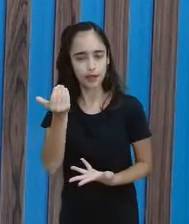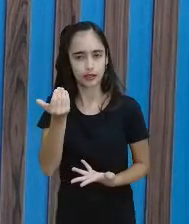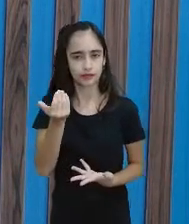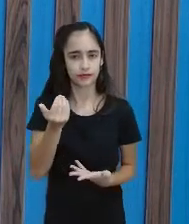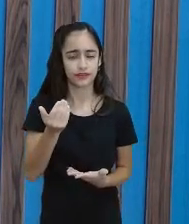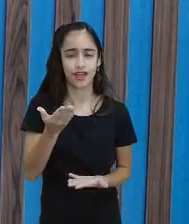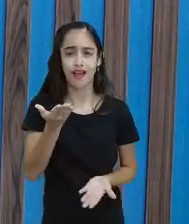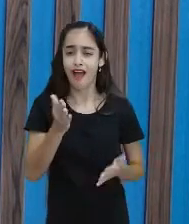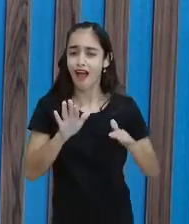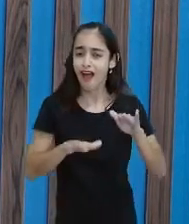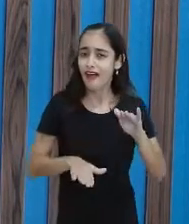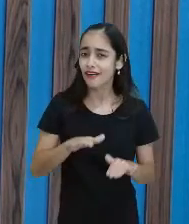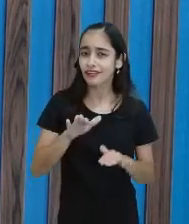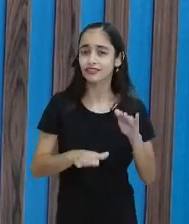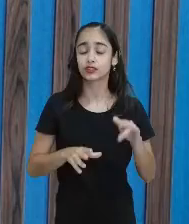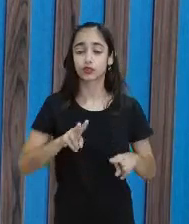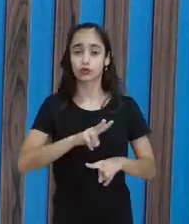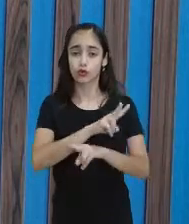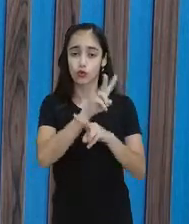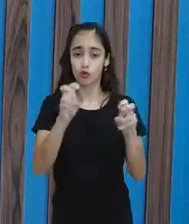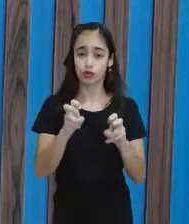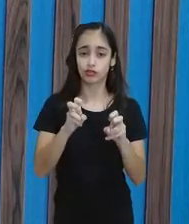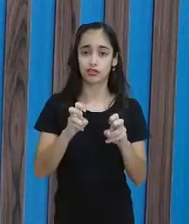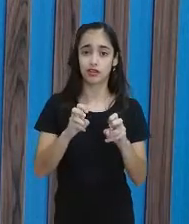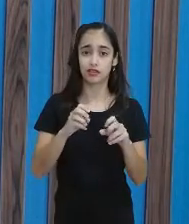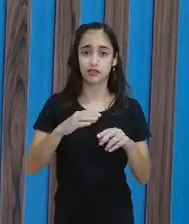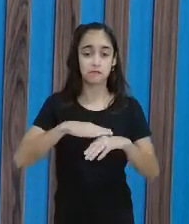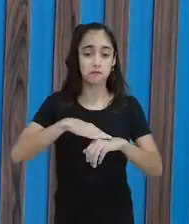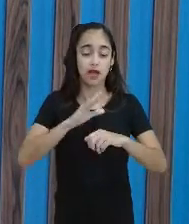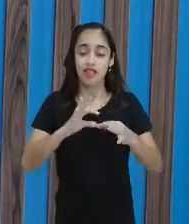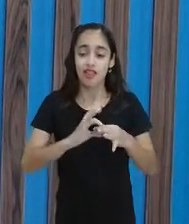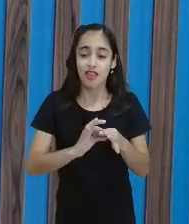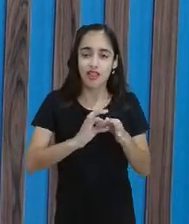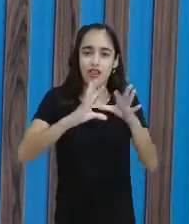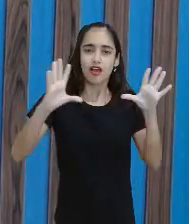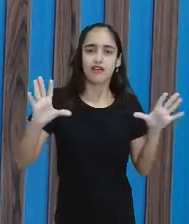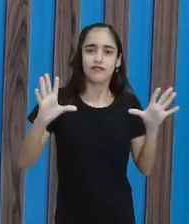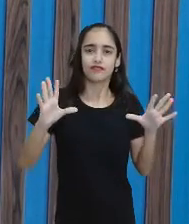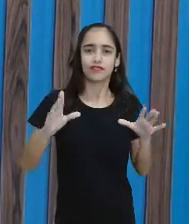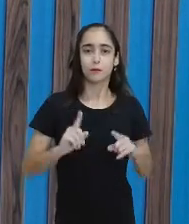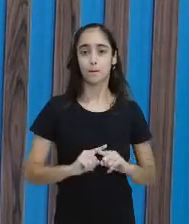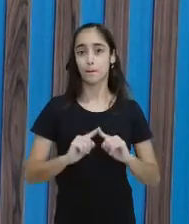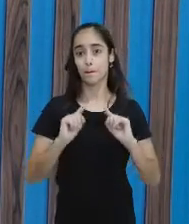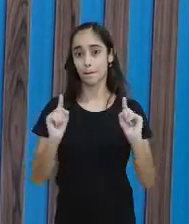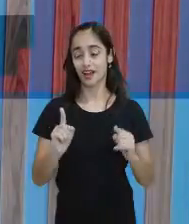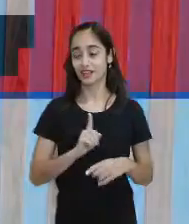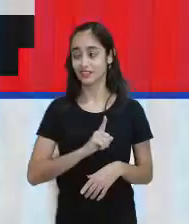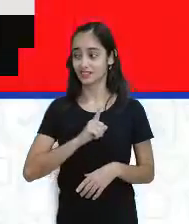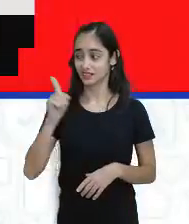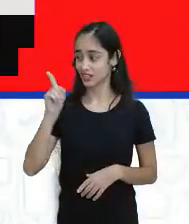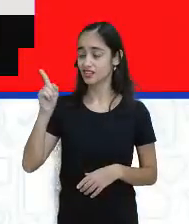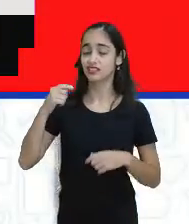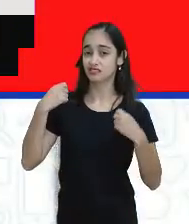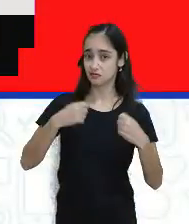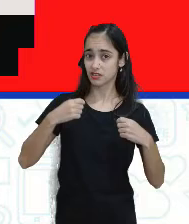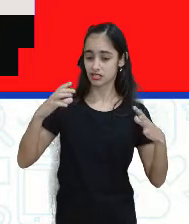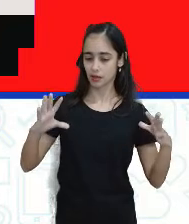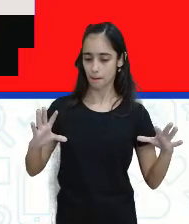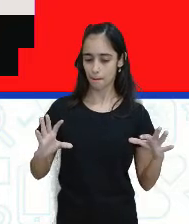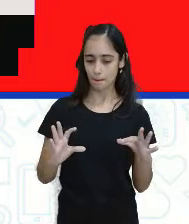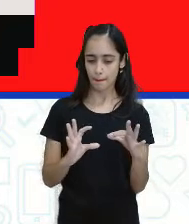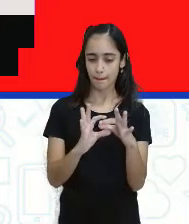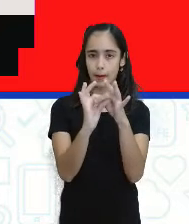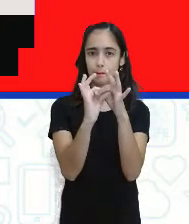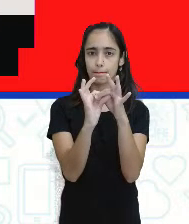vezes não, ele, né, tem uma ligação ali com o da aula anterior. Então, tem aí um QR Code para que vocês possam, né,